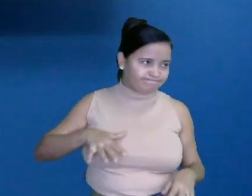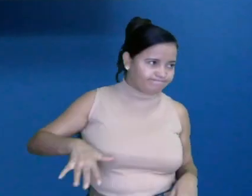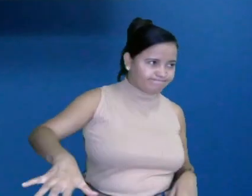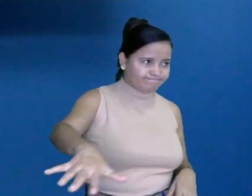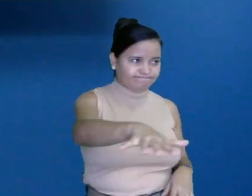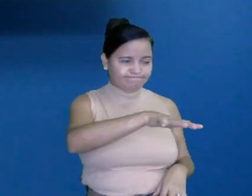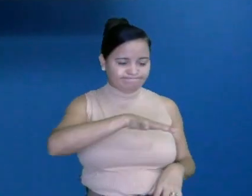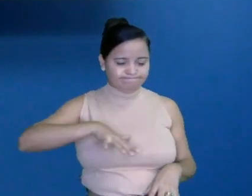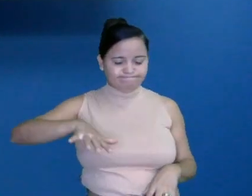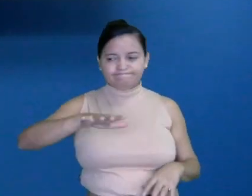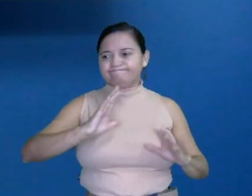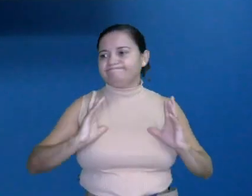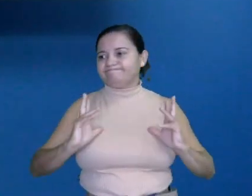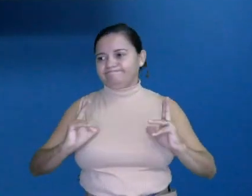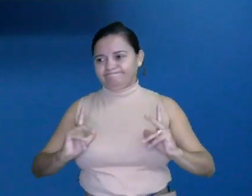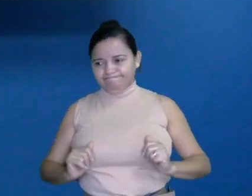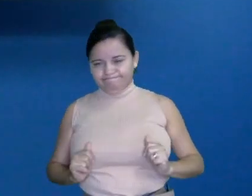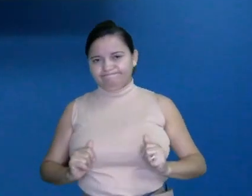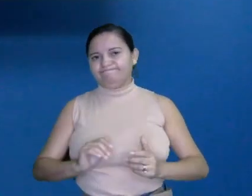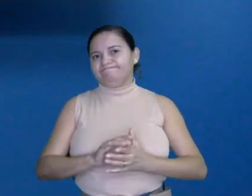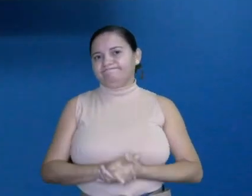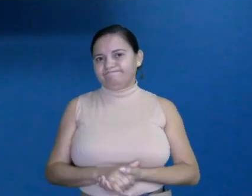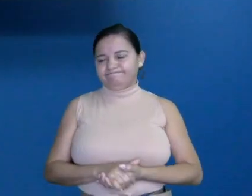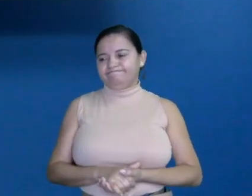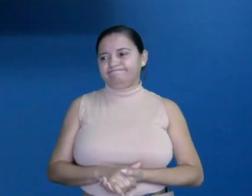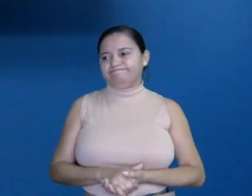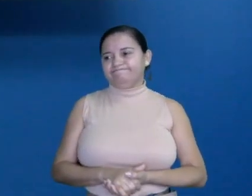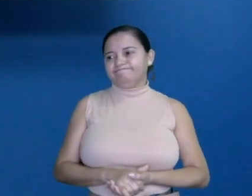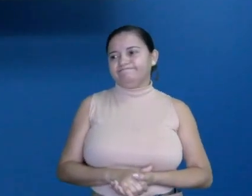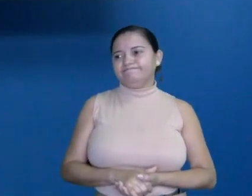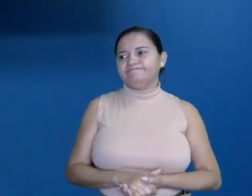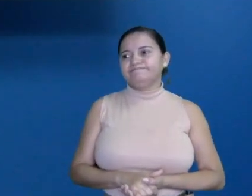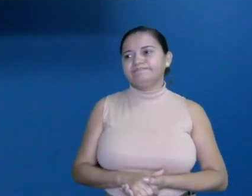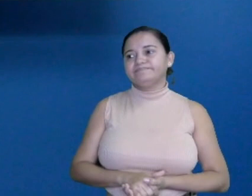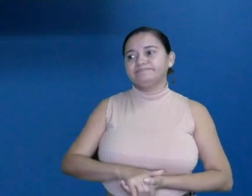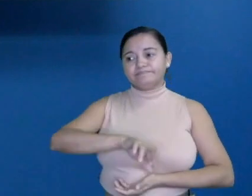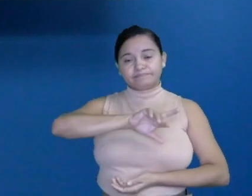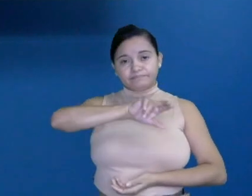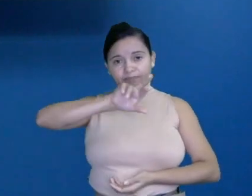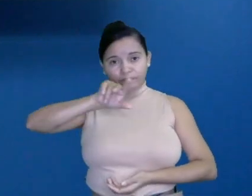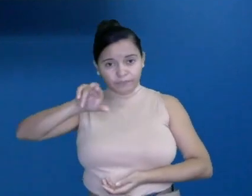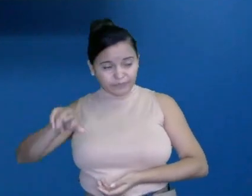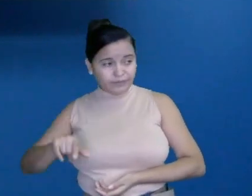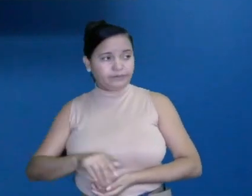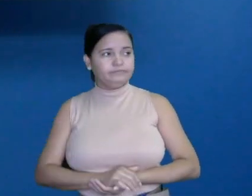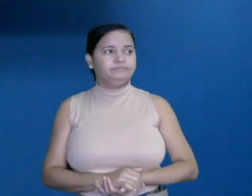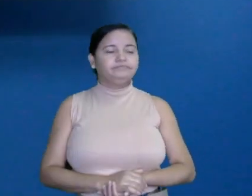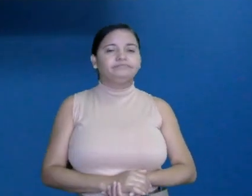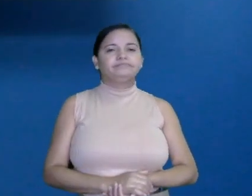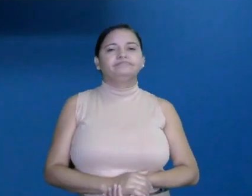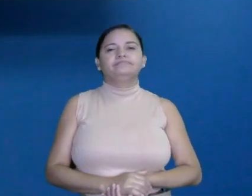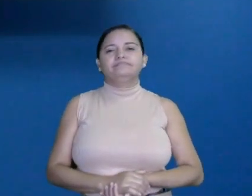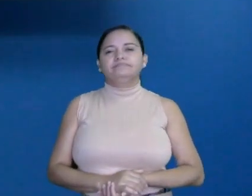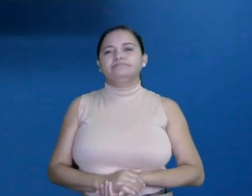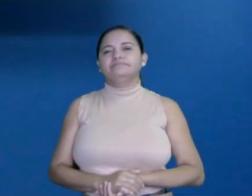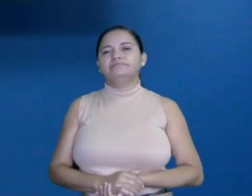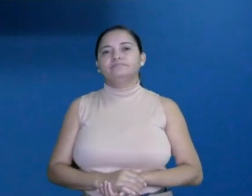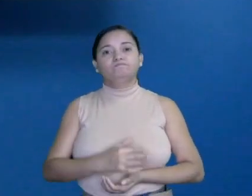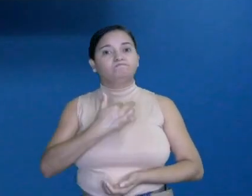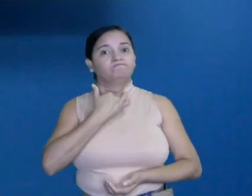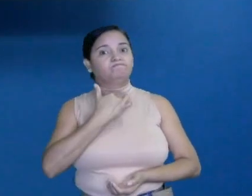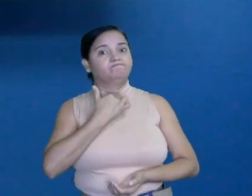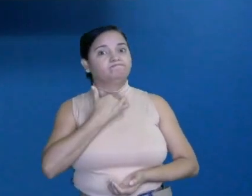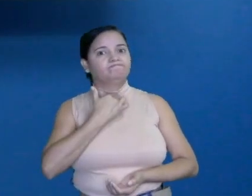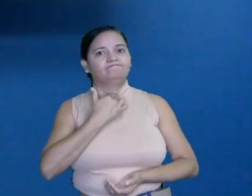ambiente limpo antes de fazer as refeições. Outras coisas que não podem estar no ambiente de preparação de